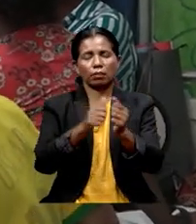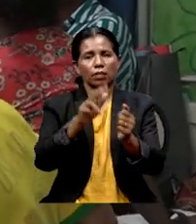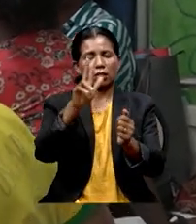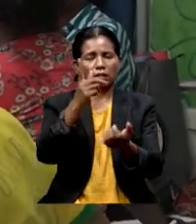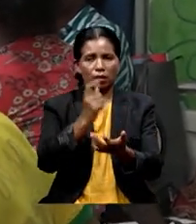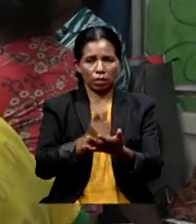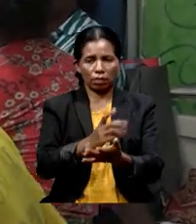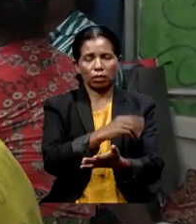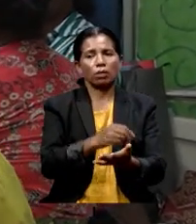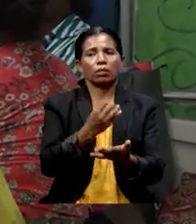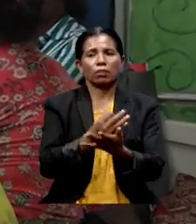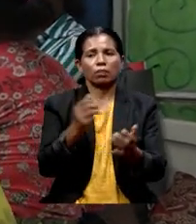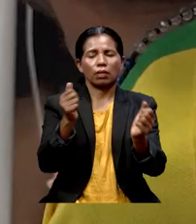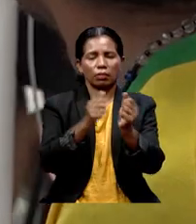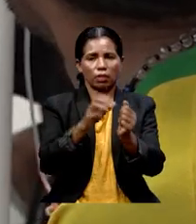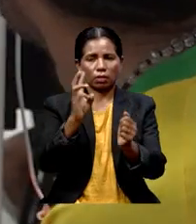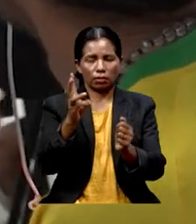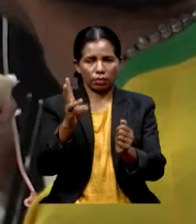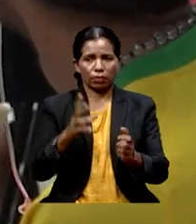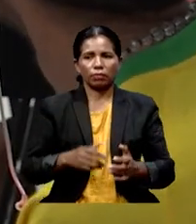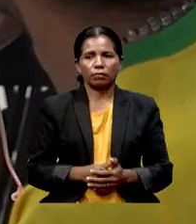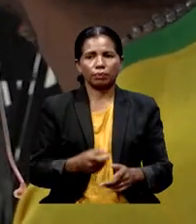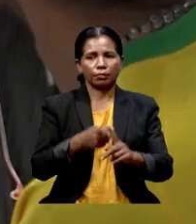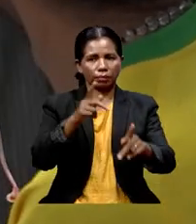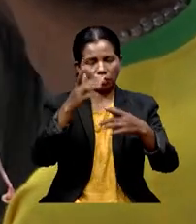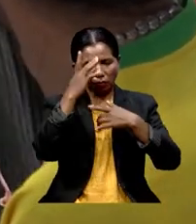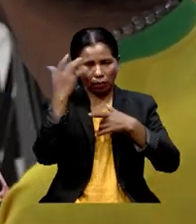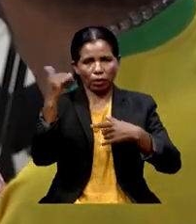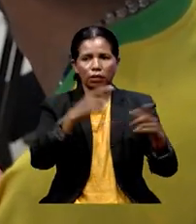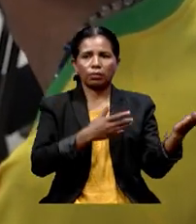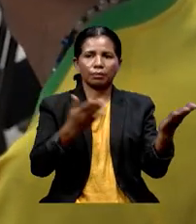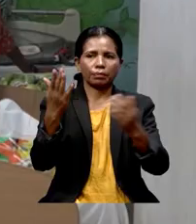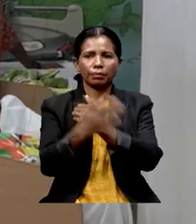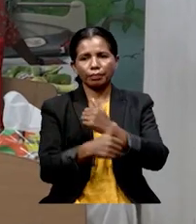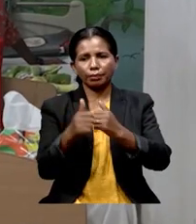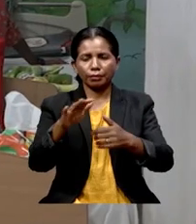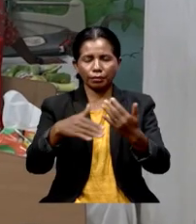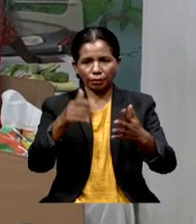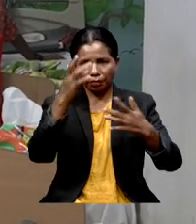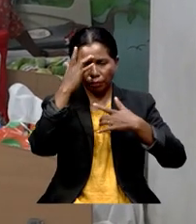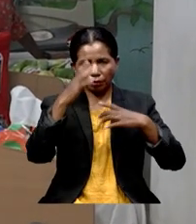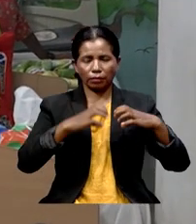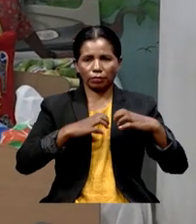resinona orçamento toco nenulo resin Usi paciente si rane be transfer para Railur maioria sofre moras